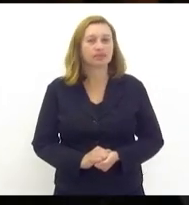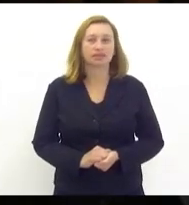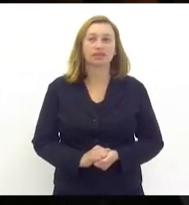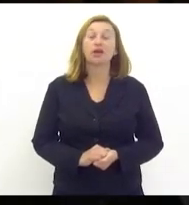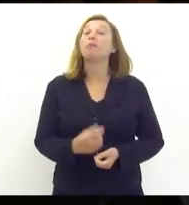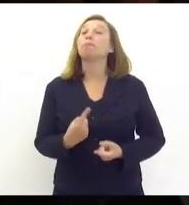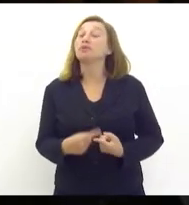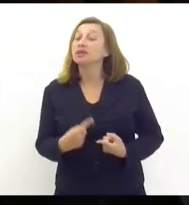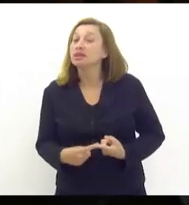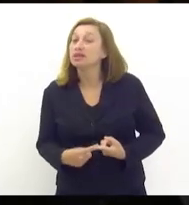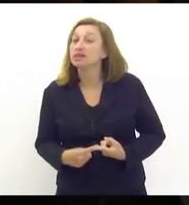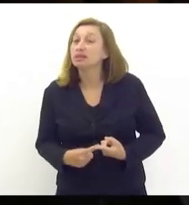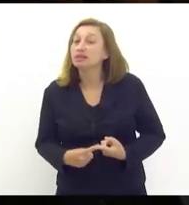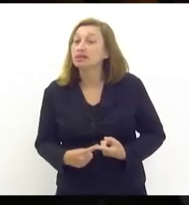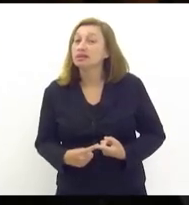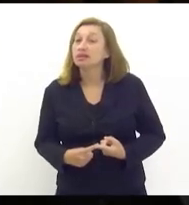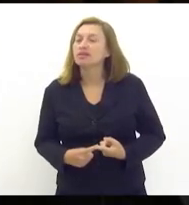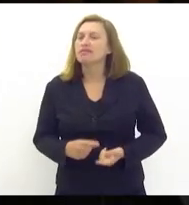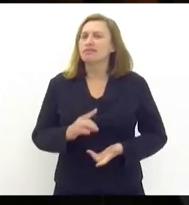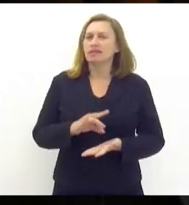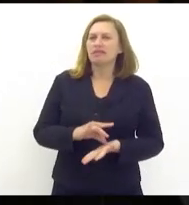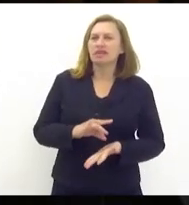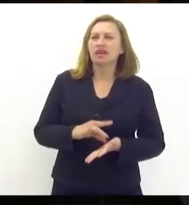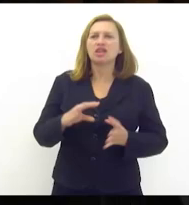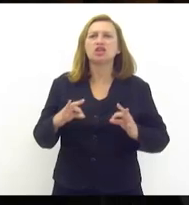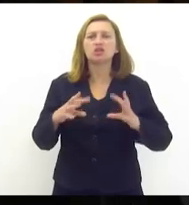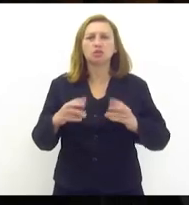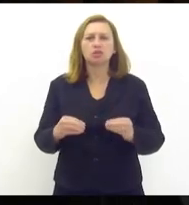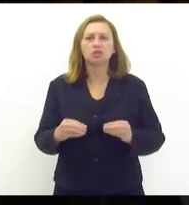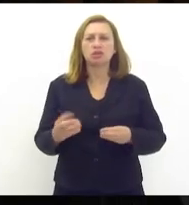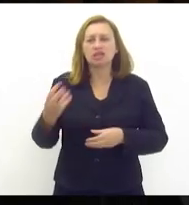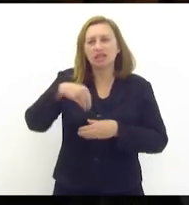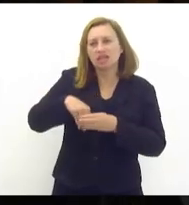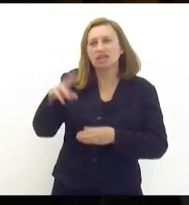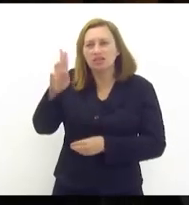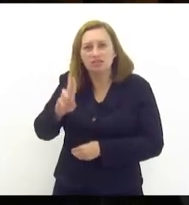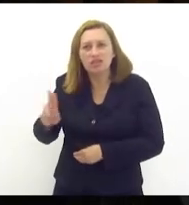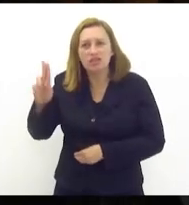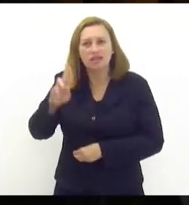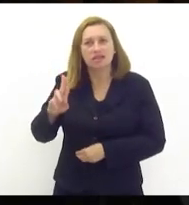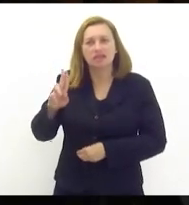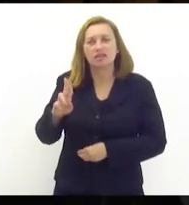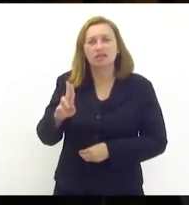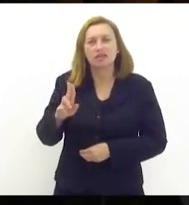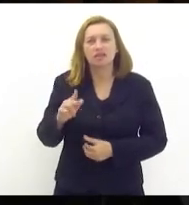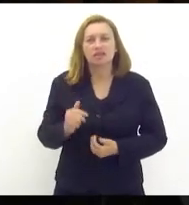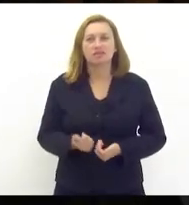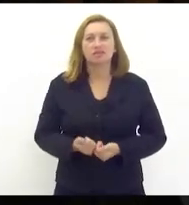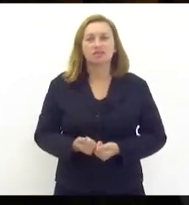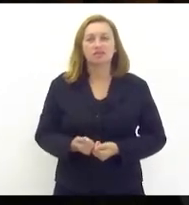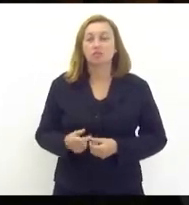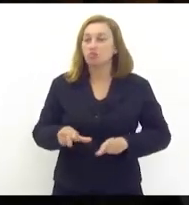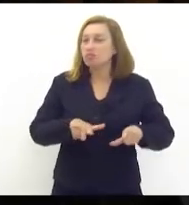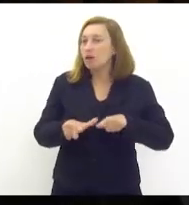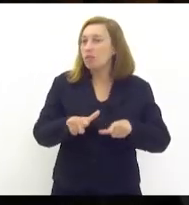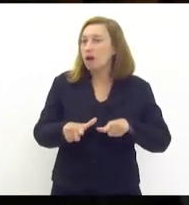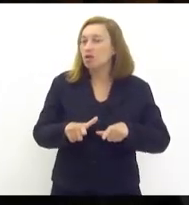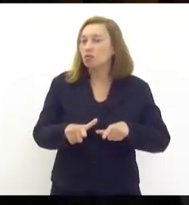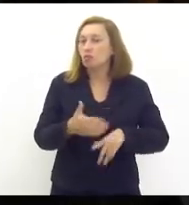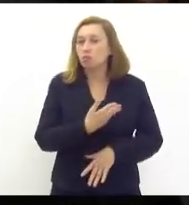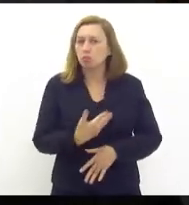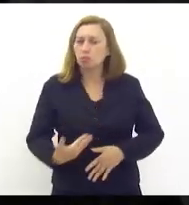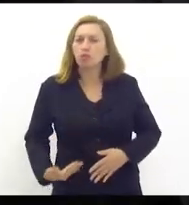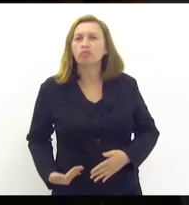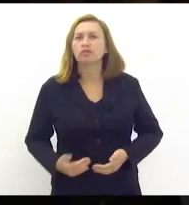porque porque na verdade todo mundo que tá na universidade já tá contando com serviço público para